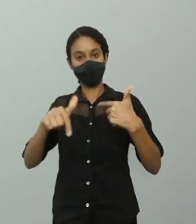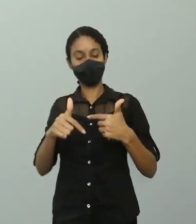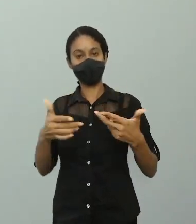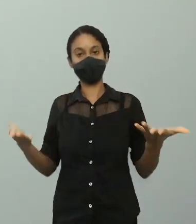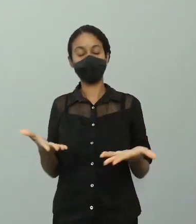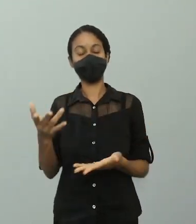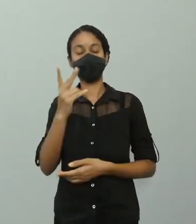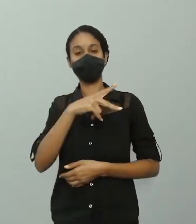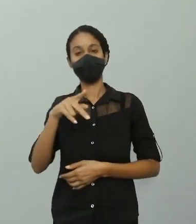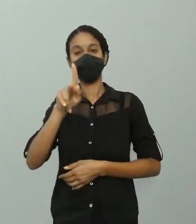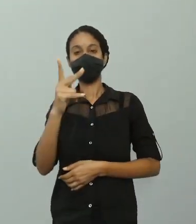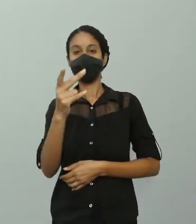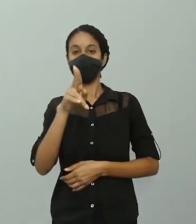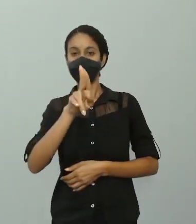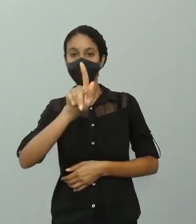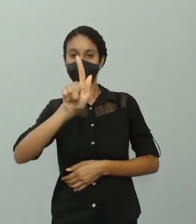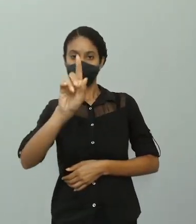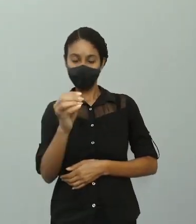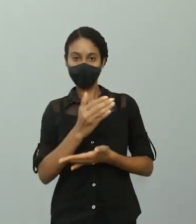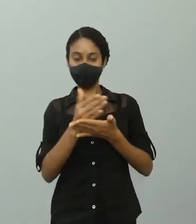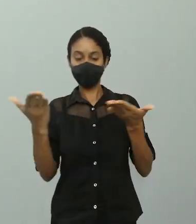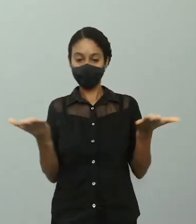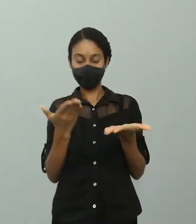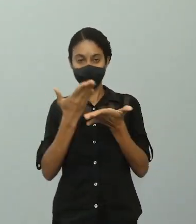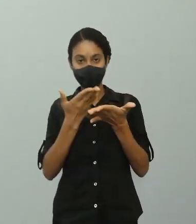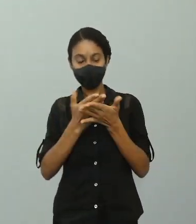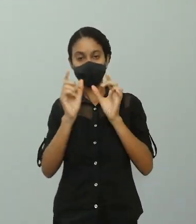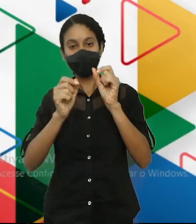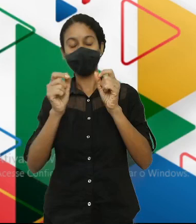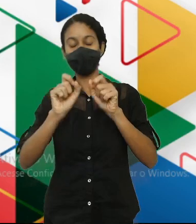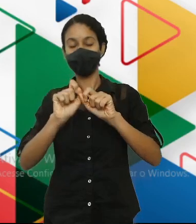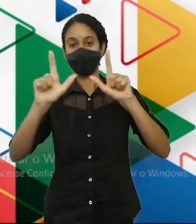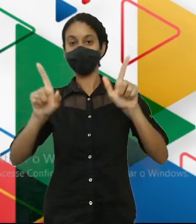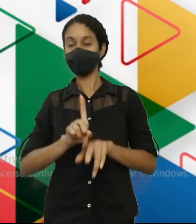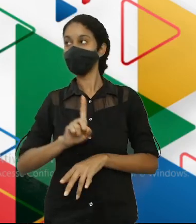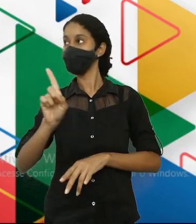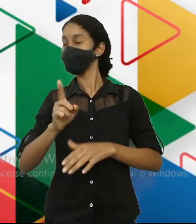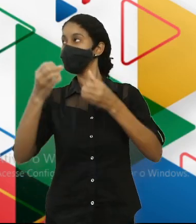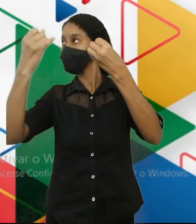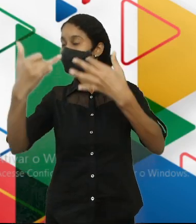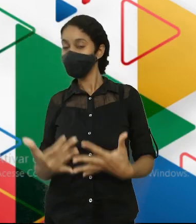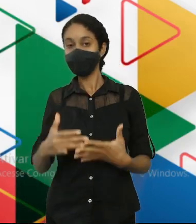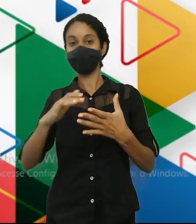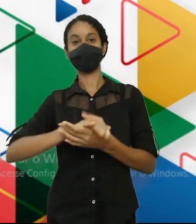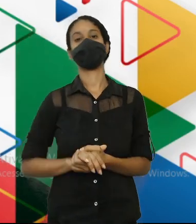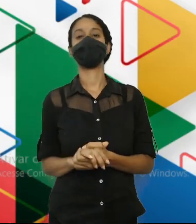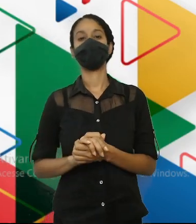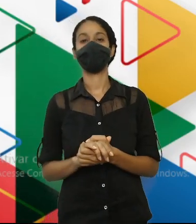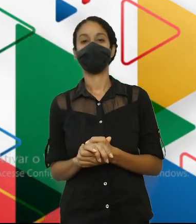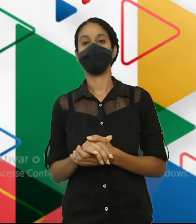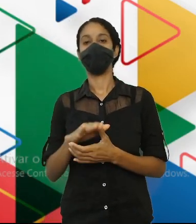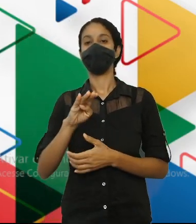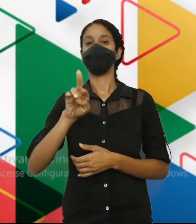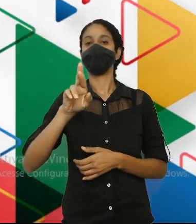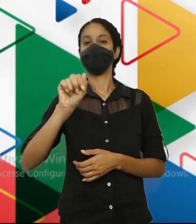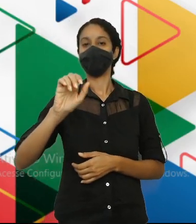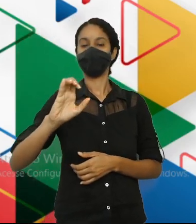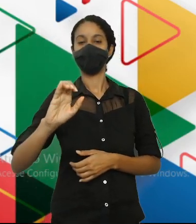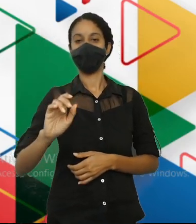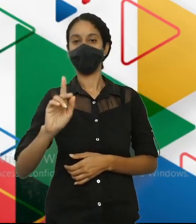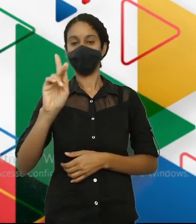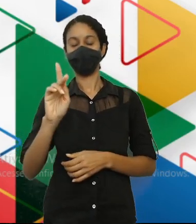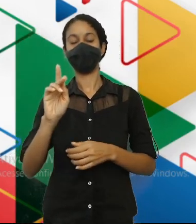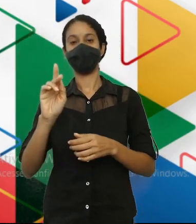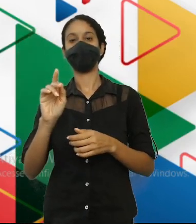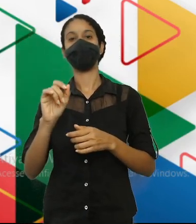aula agora. Olha só, a gente começa com essa foto aí, falando do breque internacional de entregadores. Nossas vidas valem